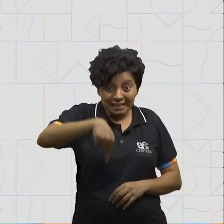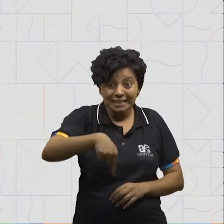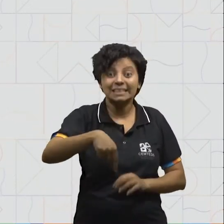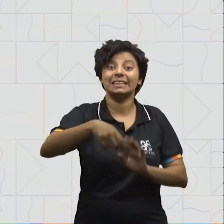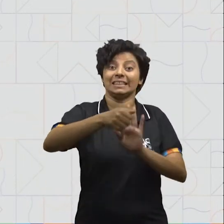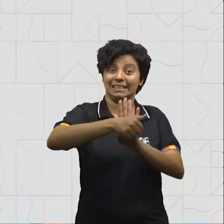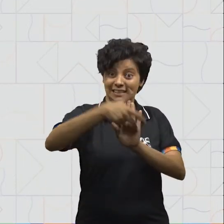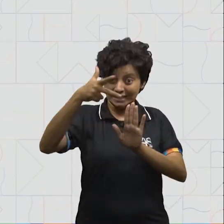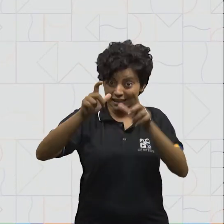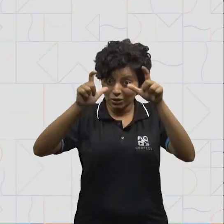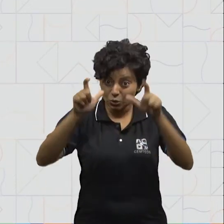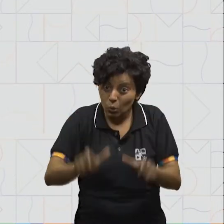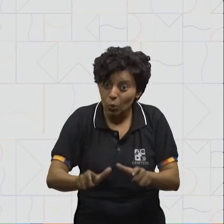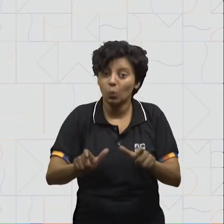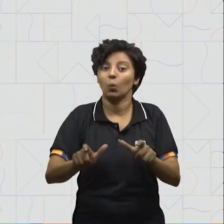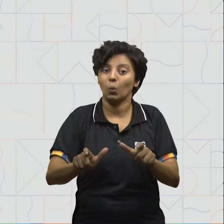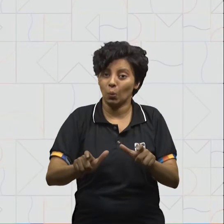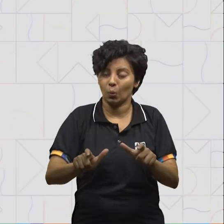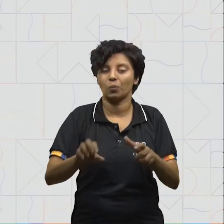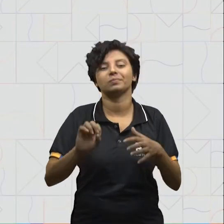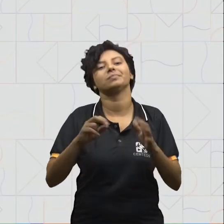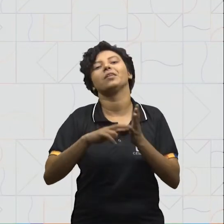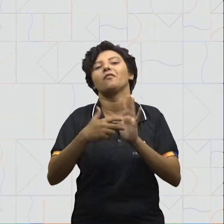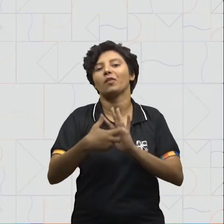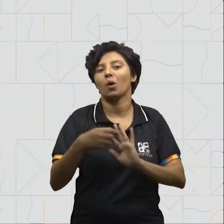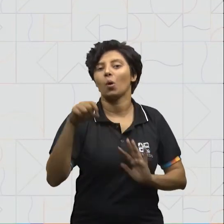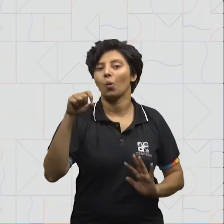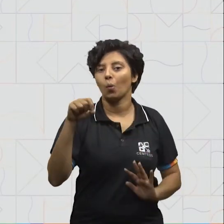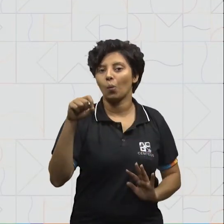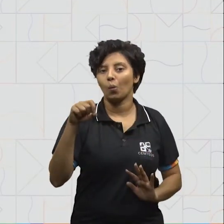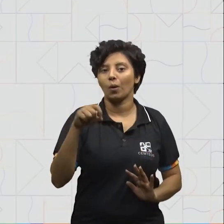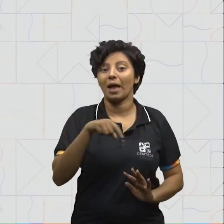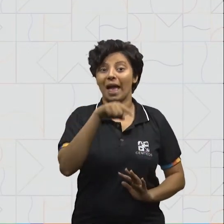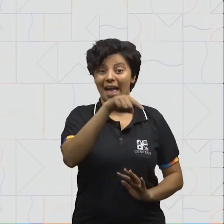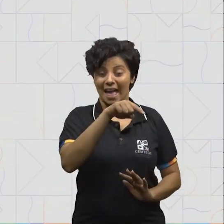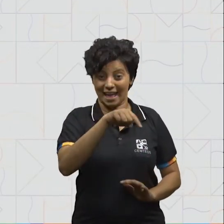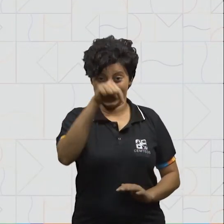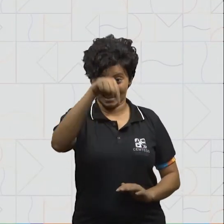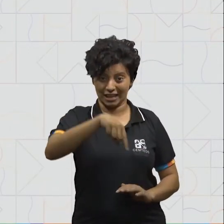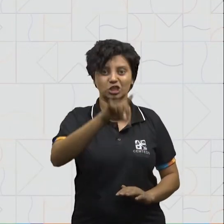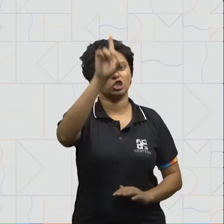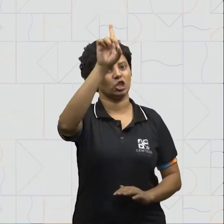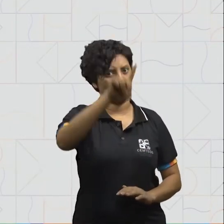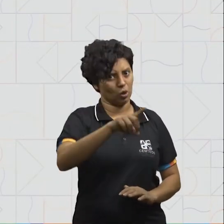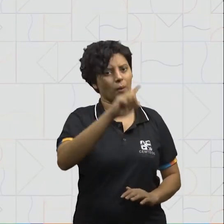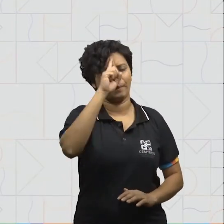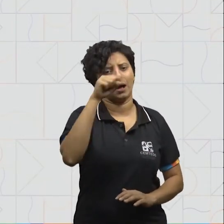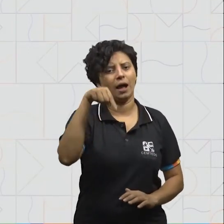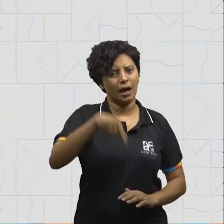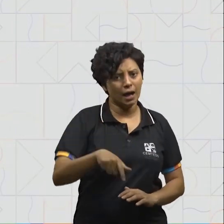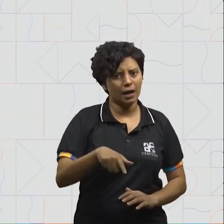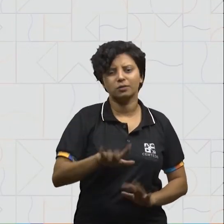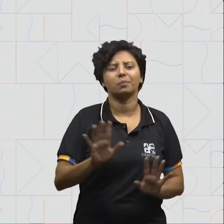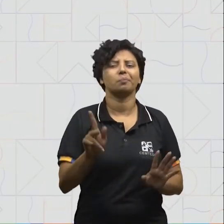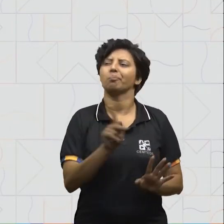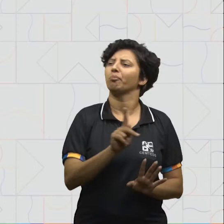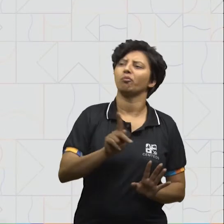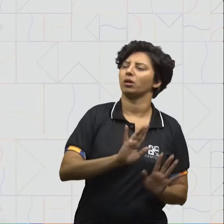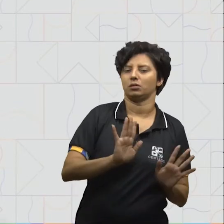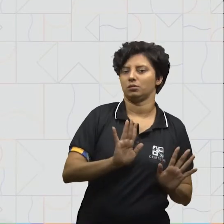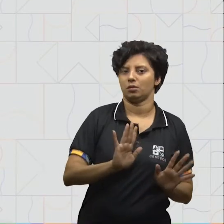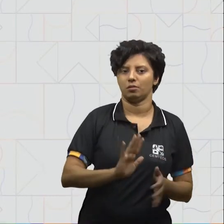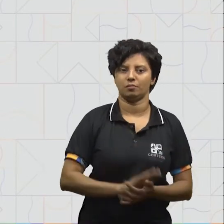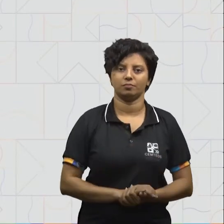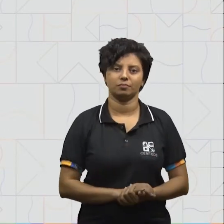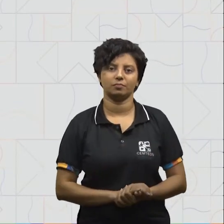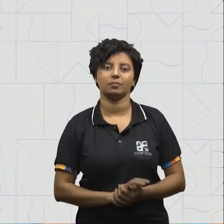próprio Centro de Mídias, ou seja, estávamos no ambiente em que a professora Mônica é diretora e não apenas